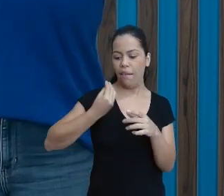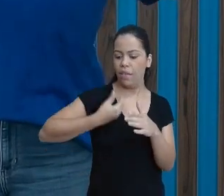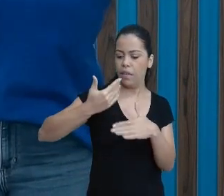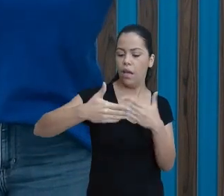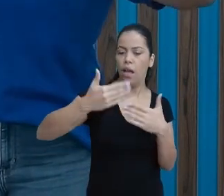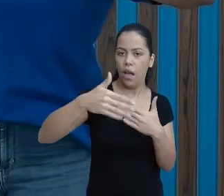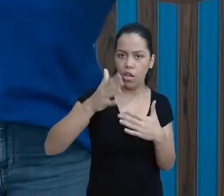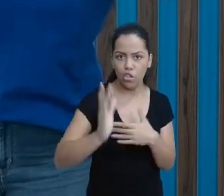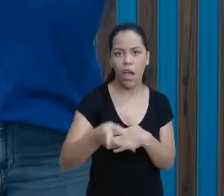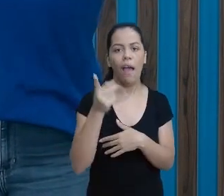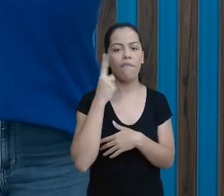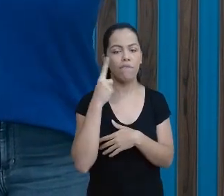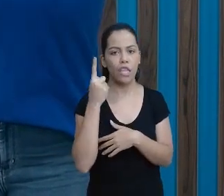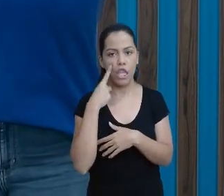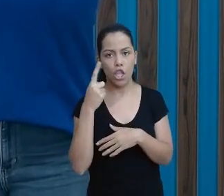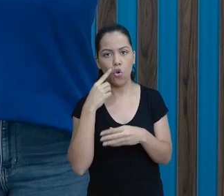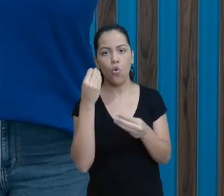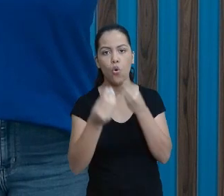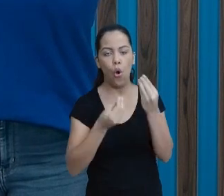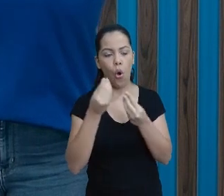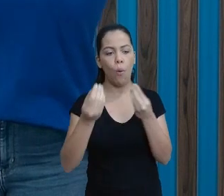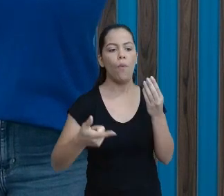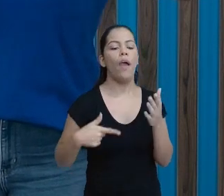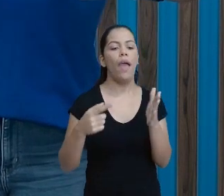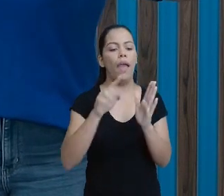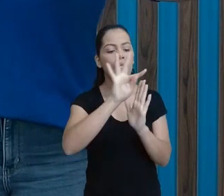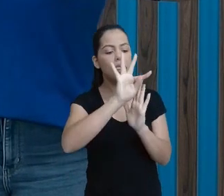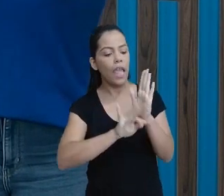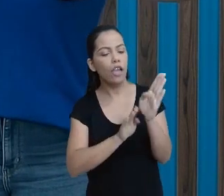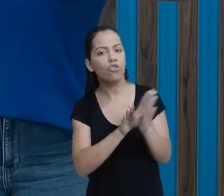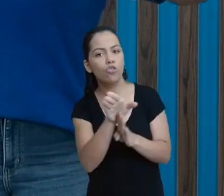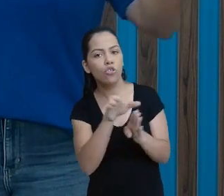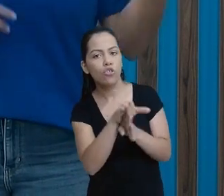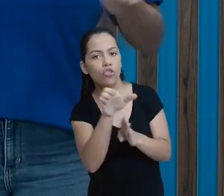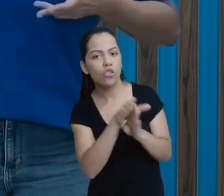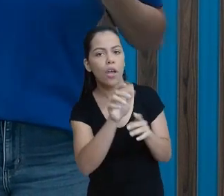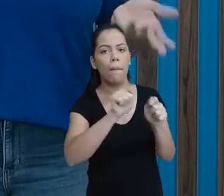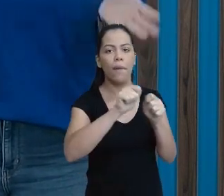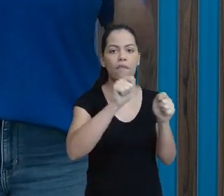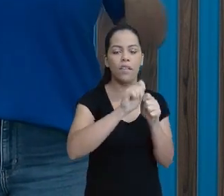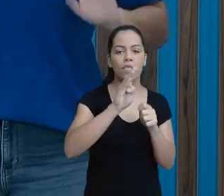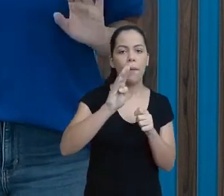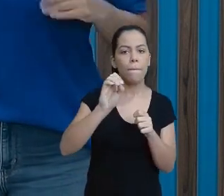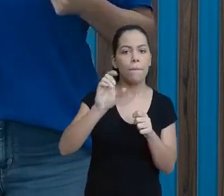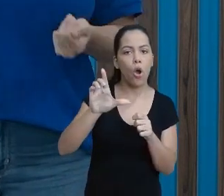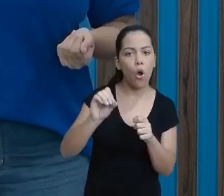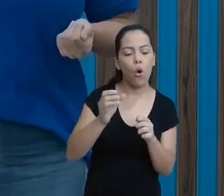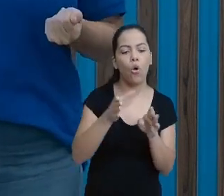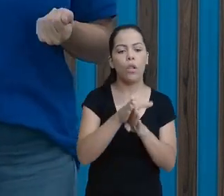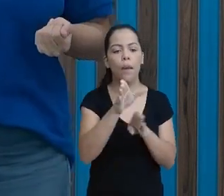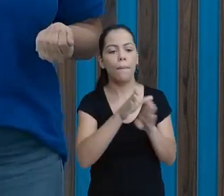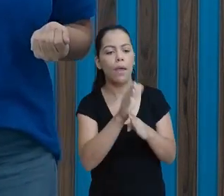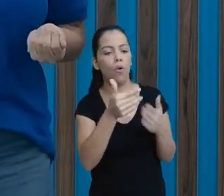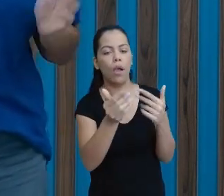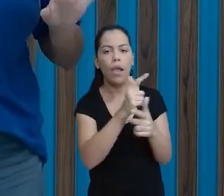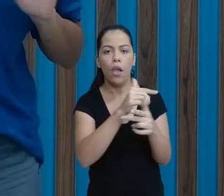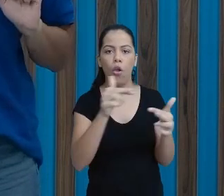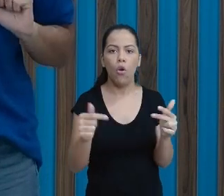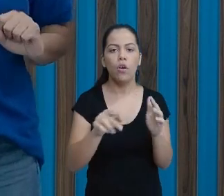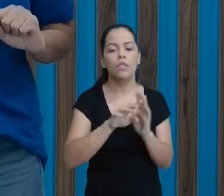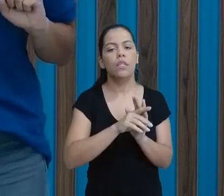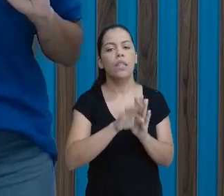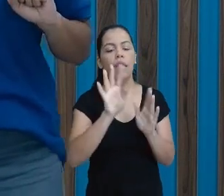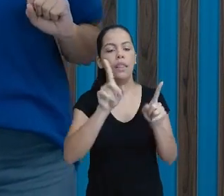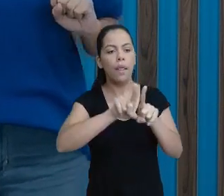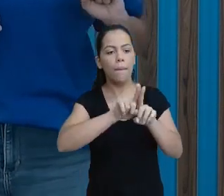bolo, ou manuais de instrução, ou textos literários do que talvez resenhas, por ser um gênero